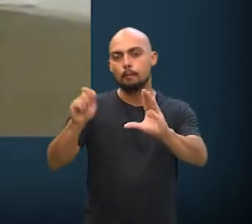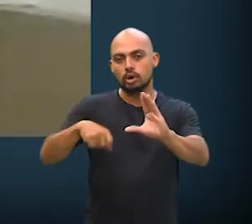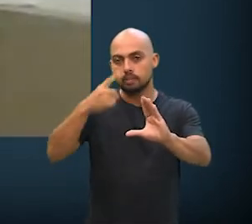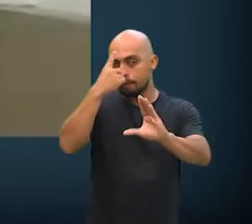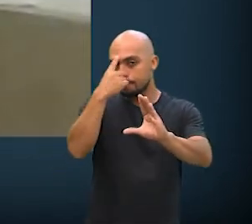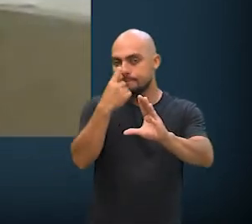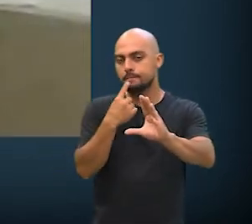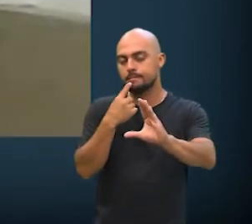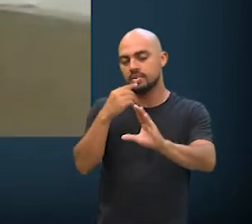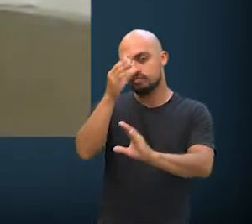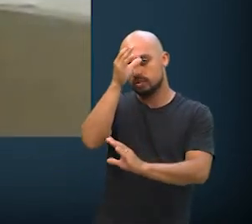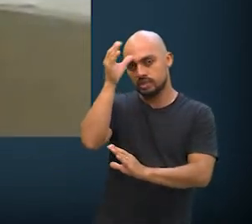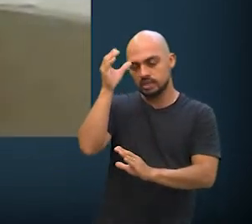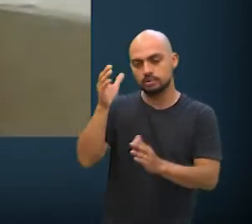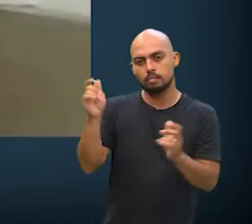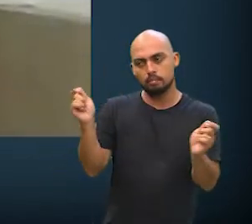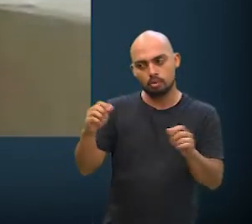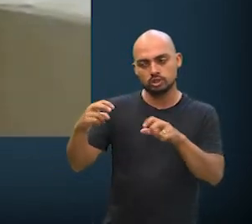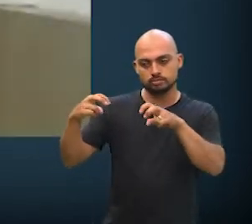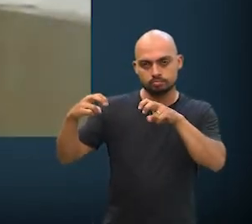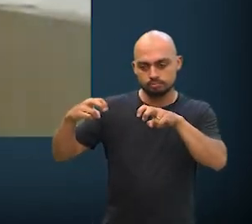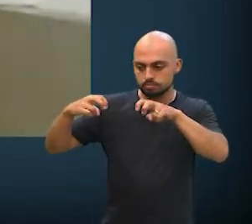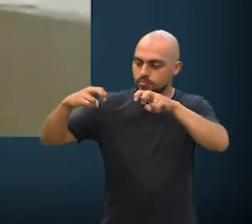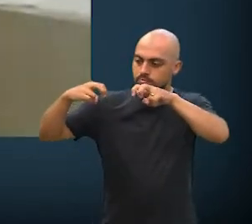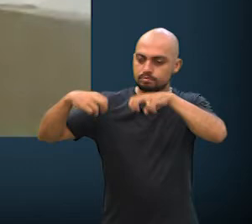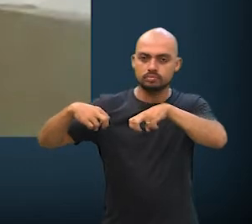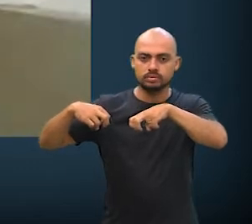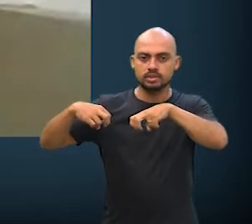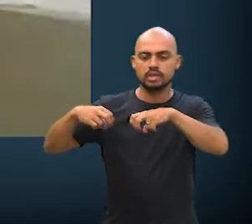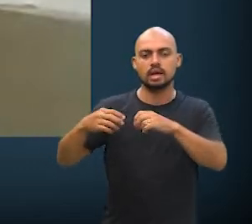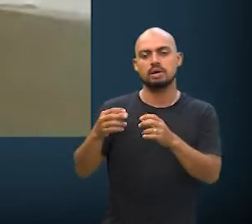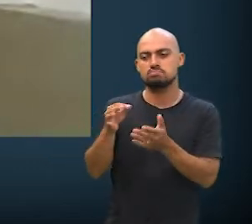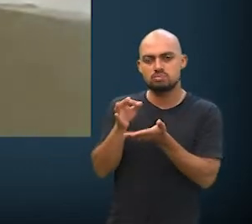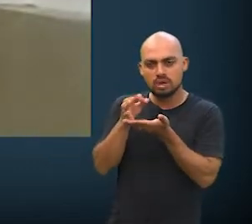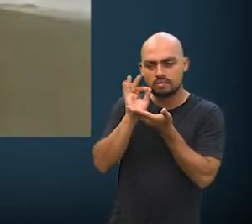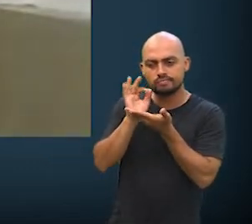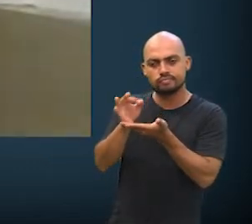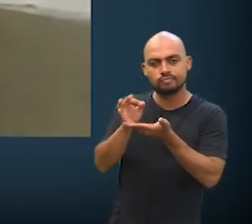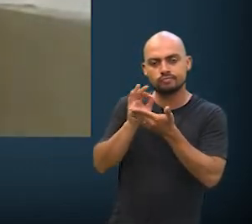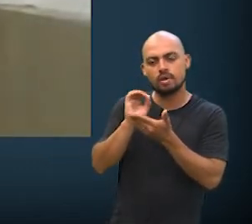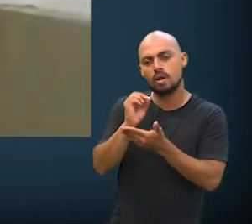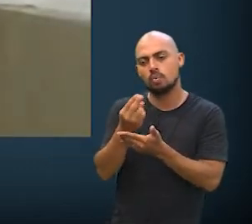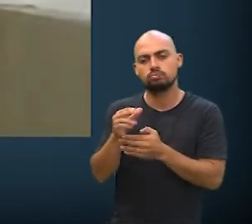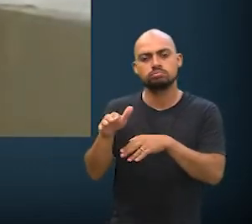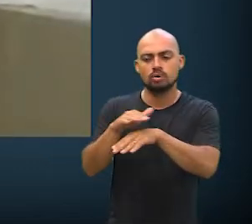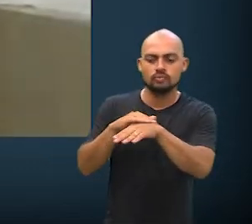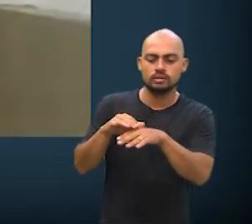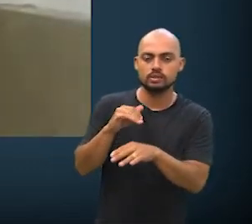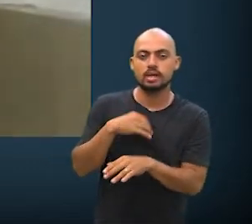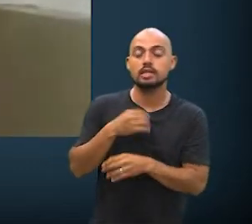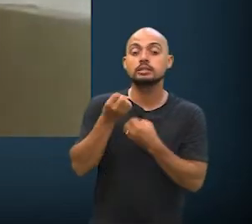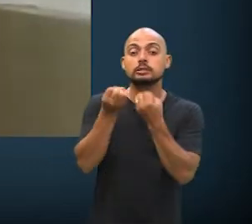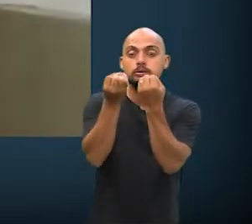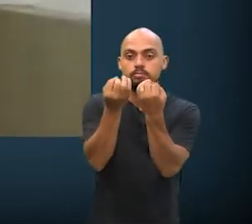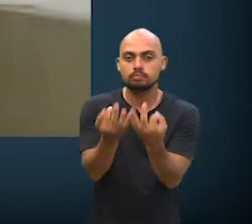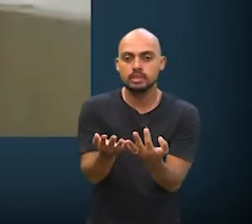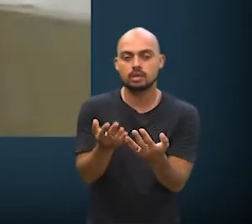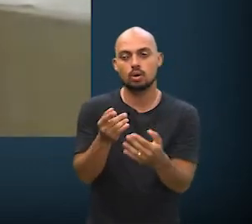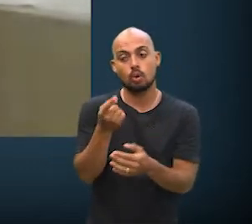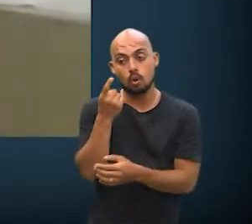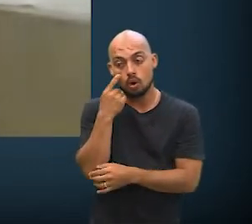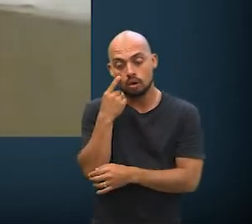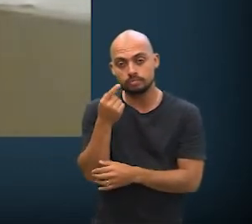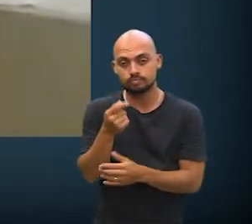essas pessoas, né, pode fazer um laboratório, pode fazer um café, uma conversa, e fala, olha, eu estou pensando em criar esse negócio,